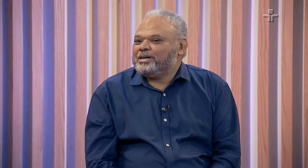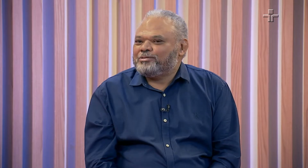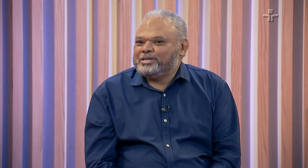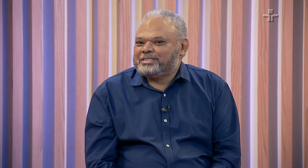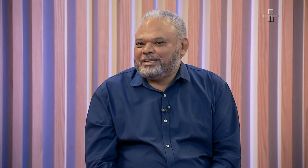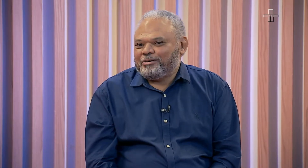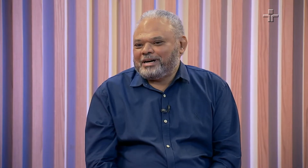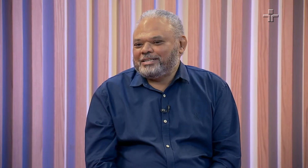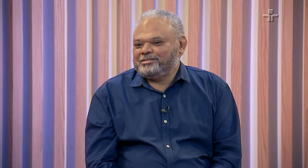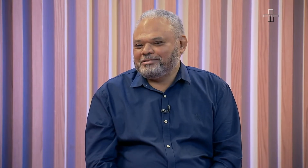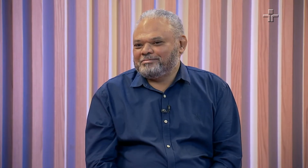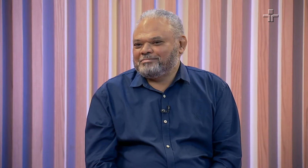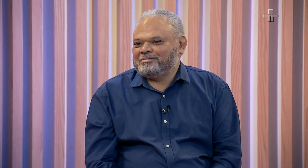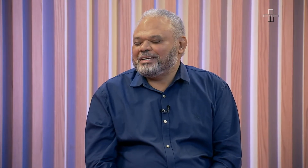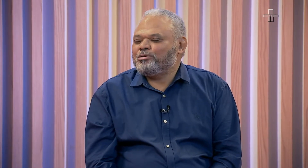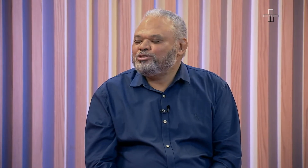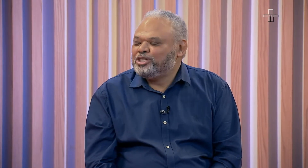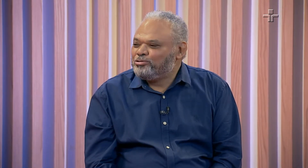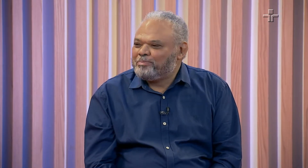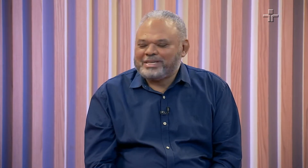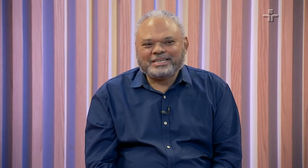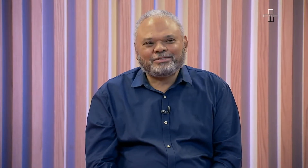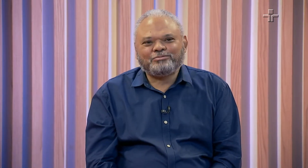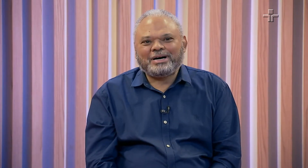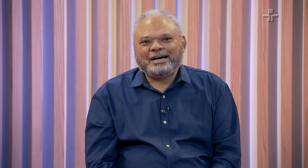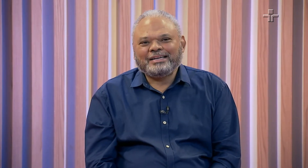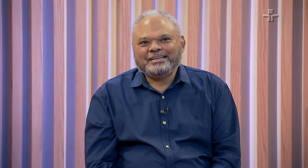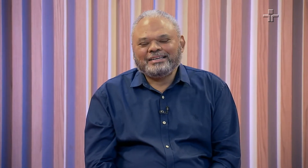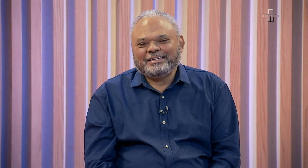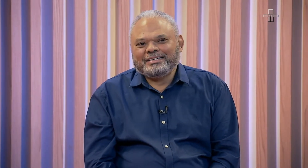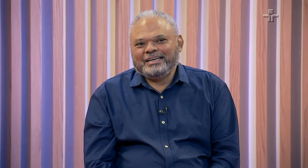E é uma coisa, né? O rádio continua, apesar